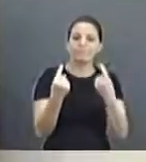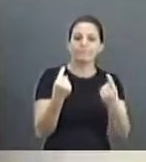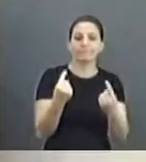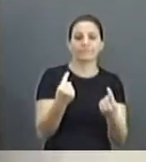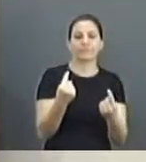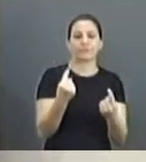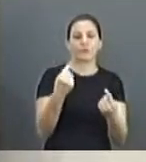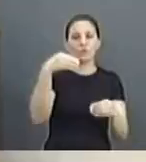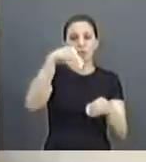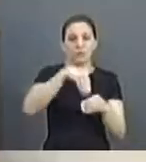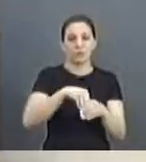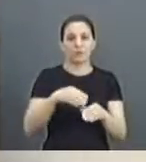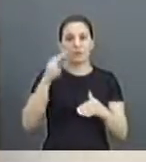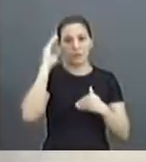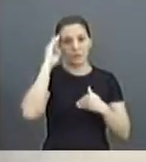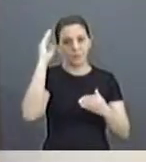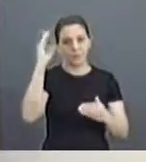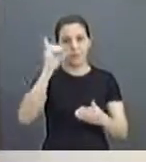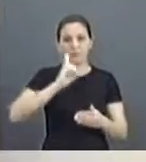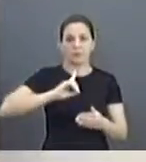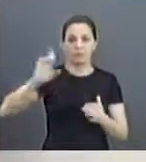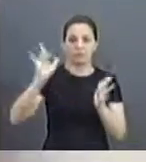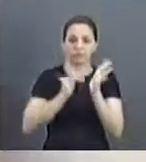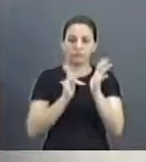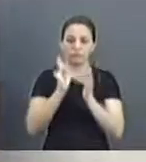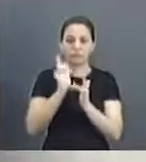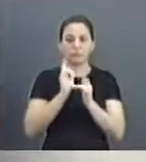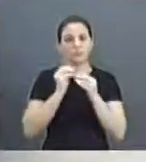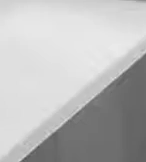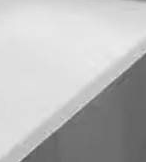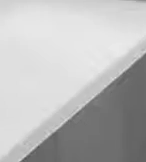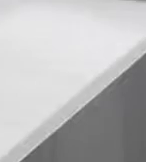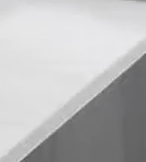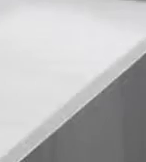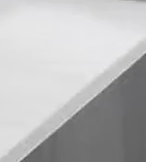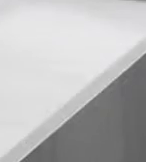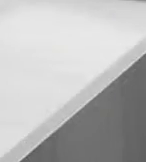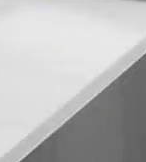obrigado que deus jesus abençoe uma boa noite